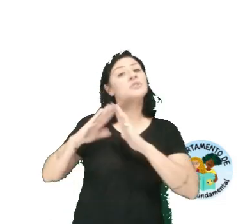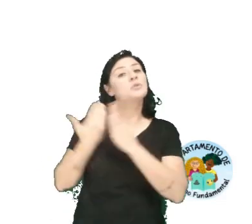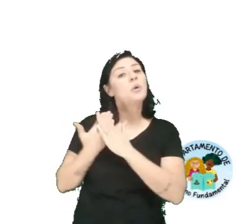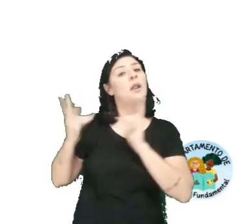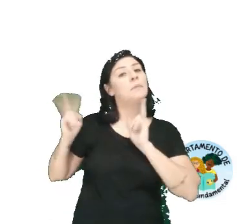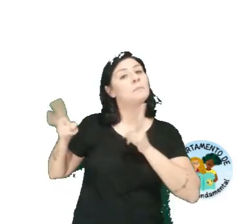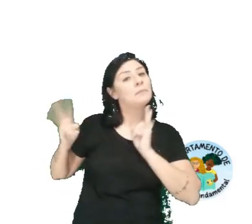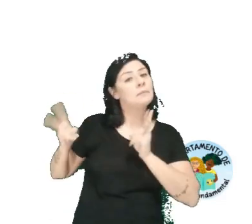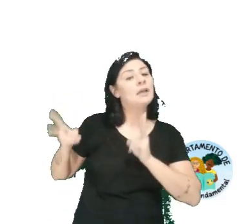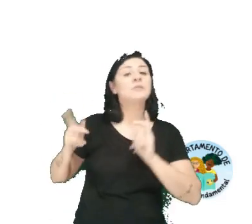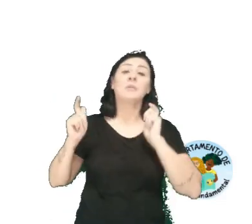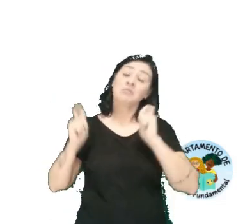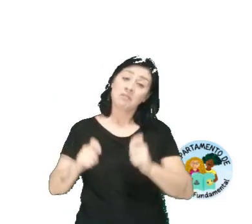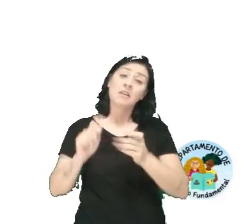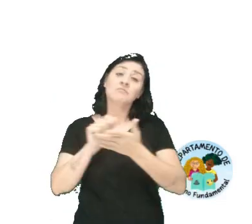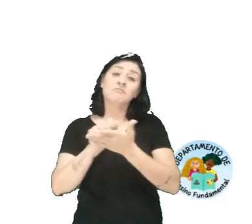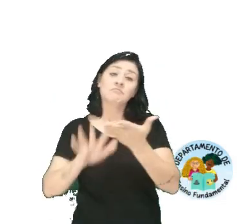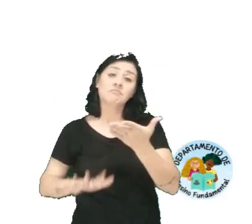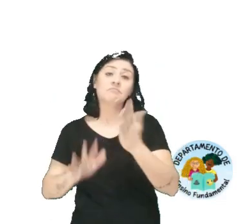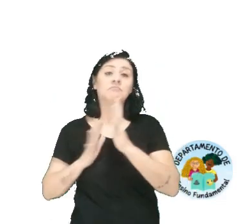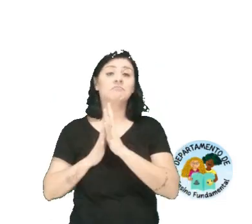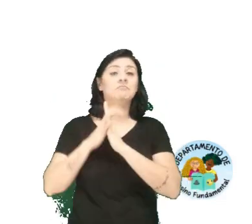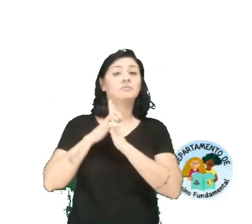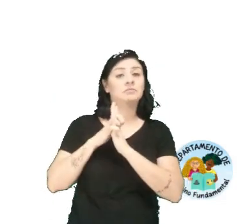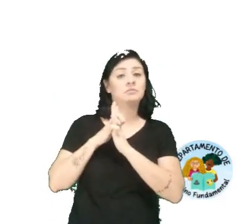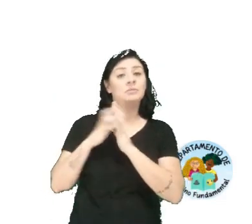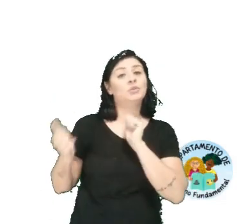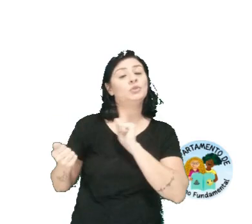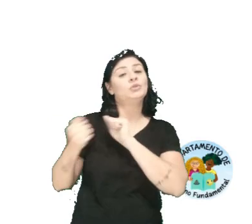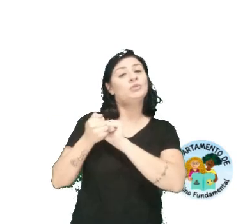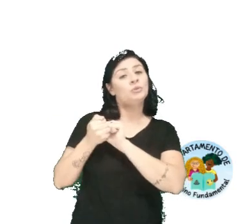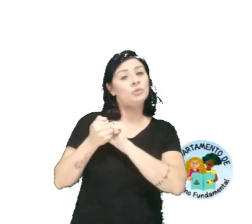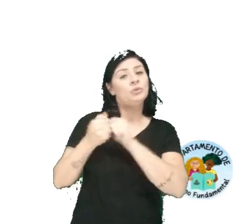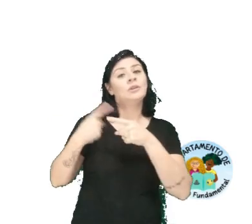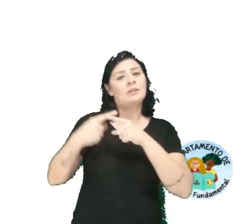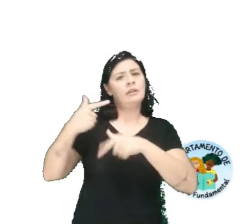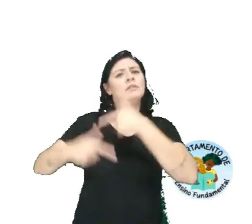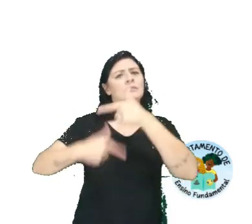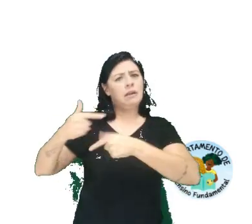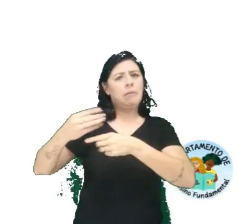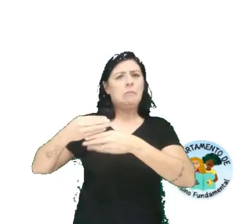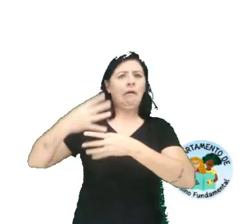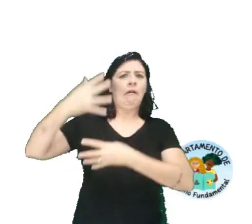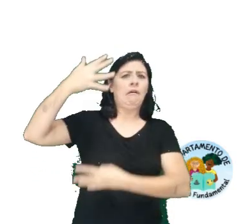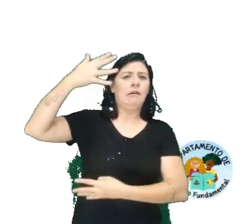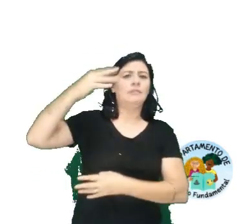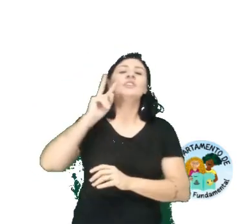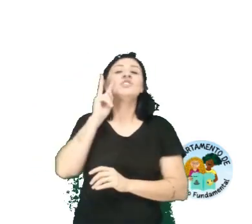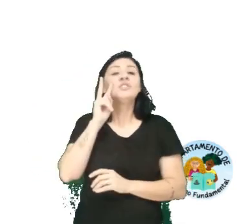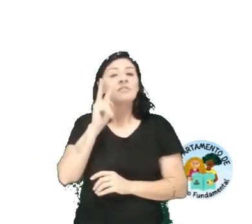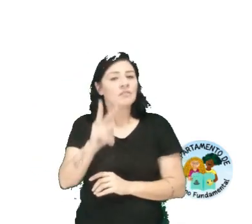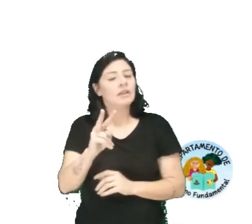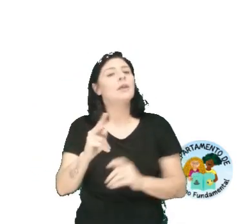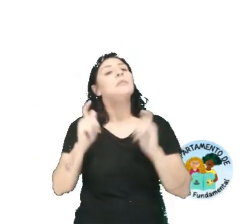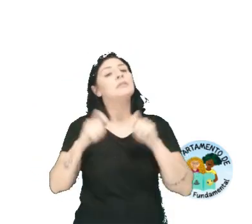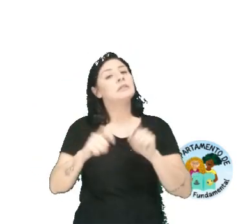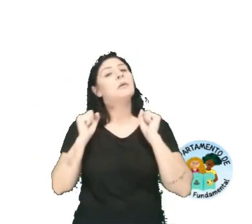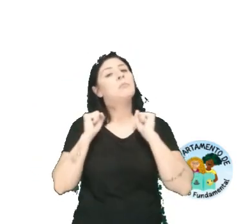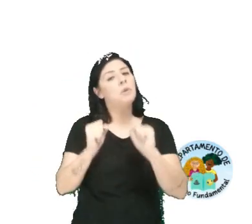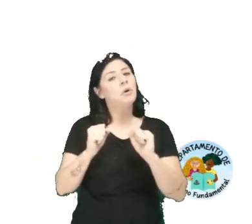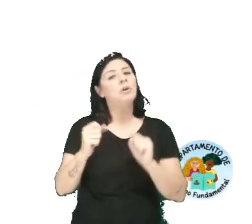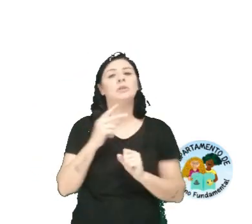fazendo a formação, posso fazer junto com eles sem problema nenhum, porque ele é um trabalho mais extenso, né? Então, a gente entende que pode